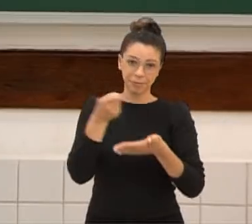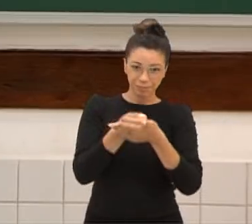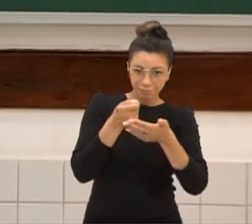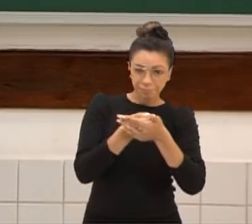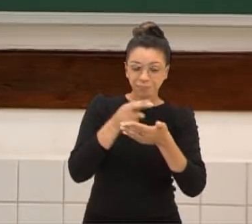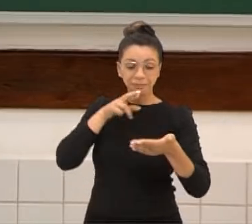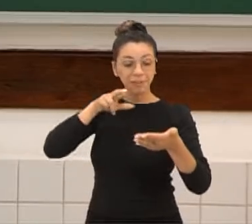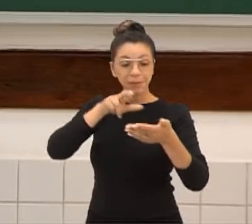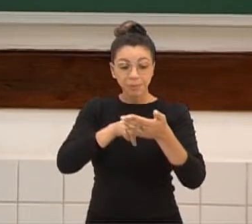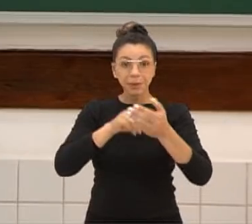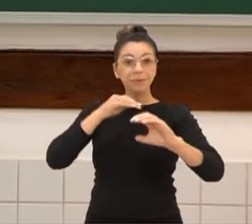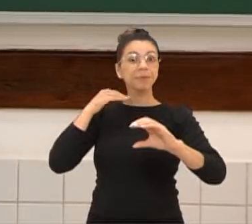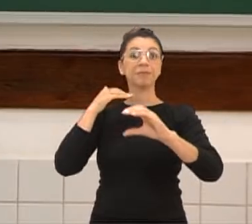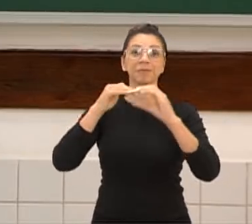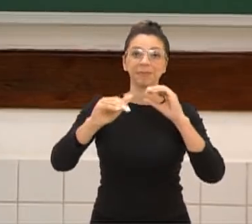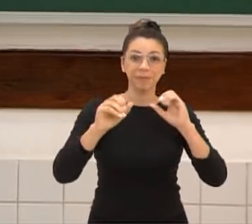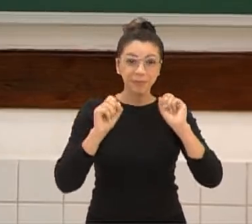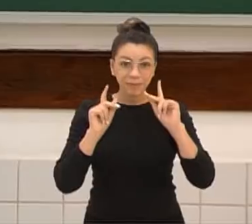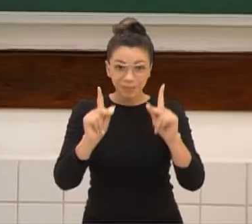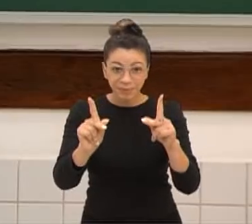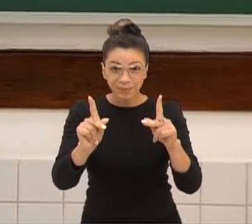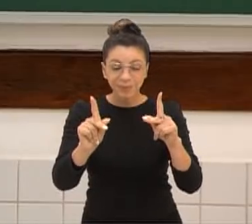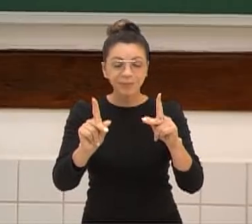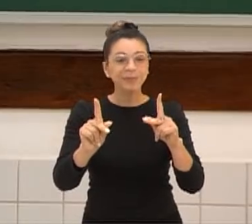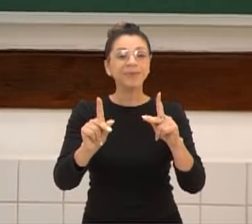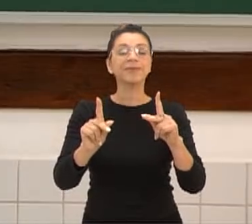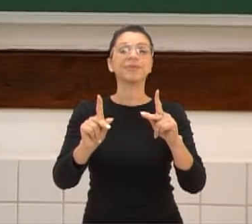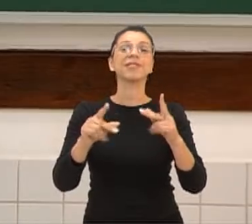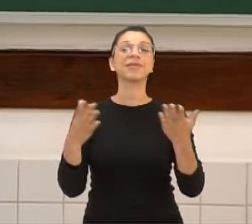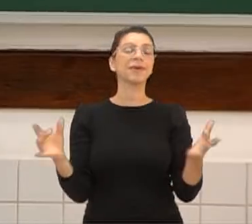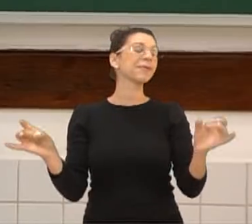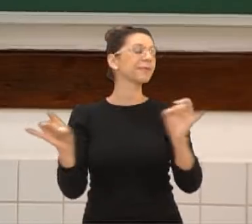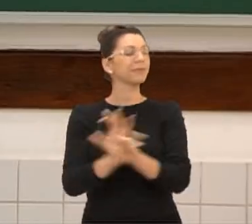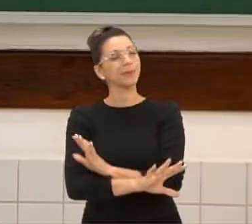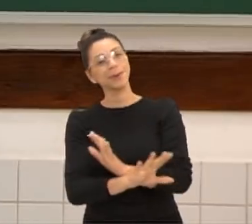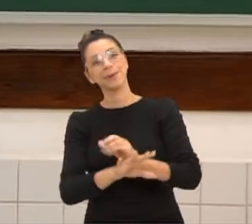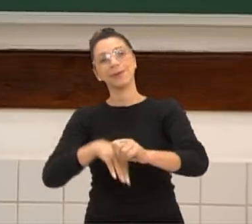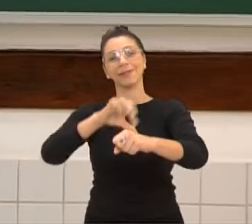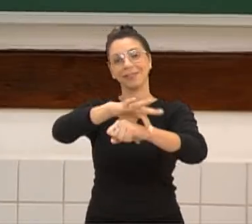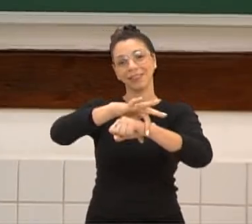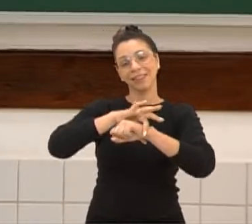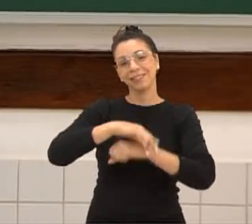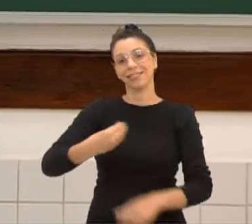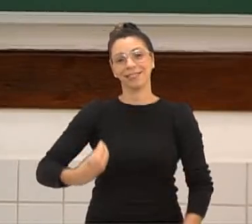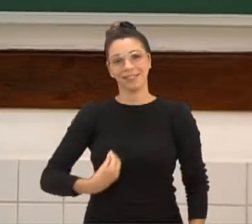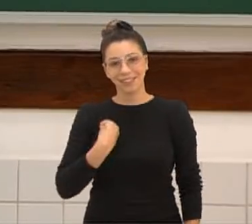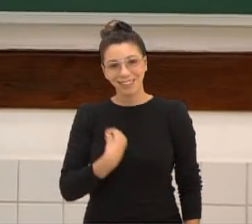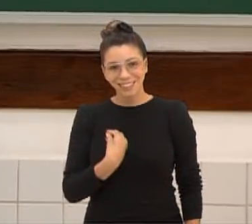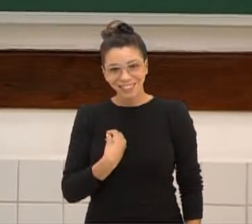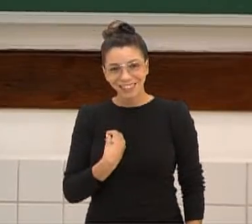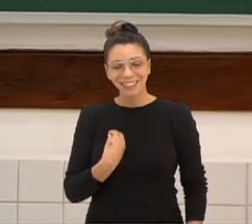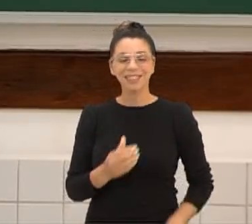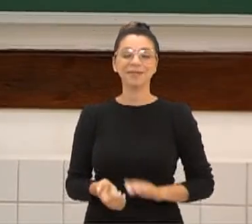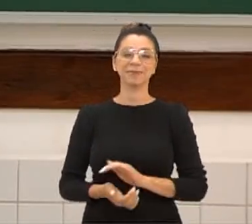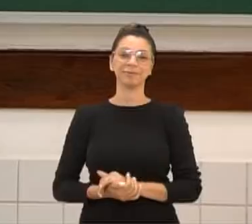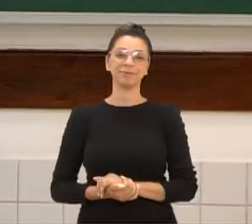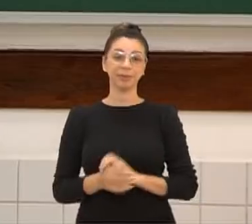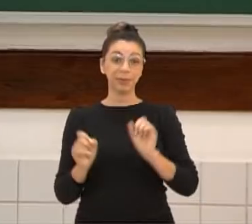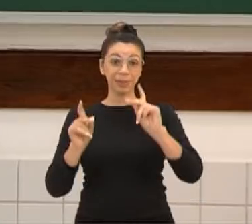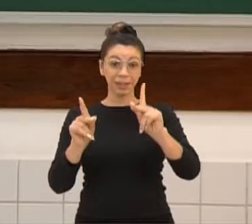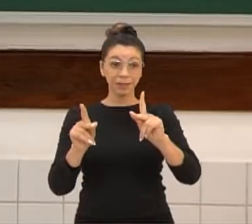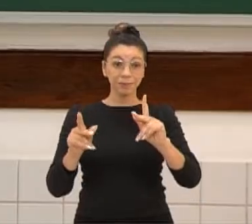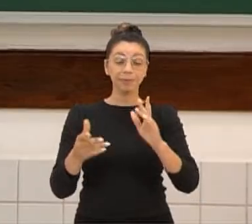atividade e não esquecer de enviar, tá? Faça isso e pronto, a sua presença está garantida,